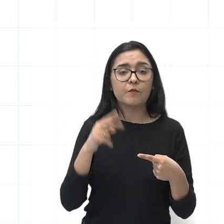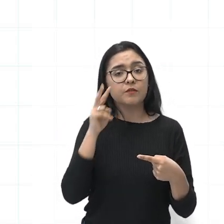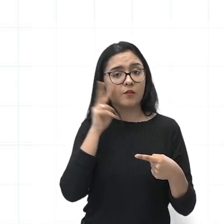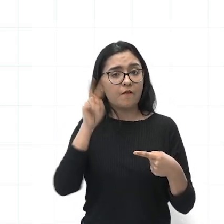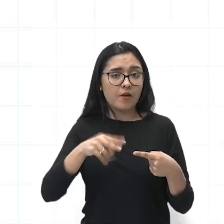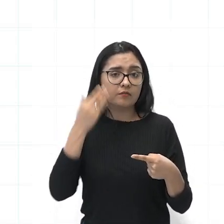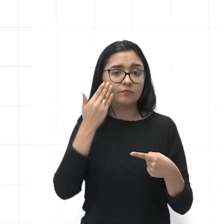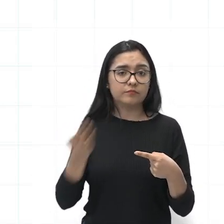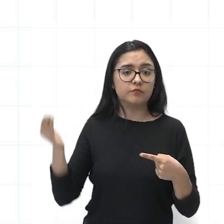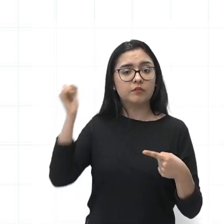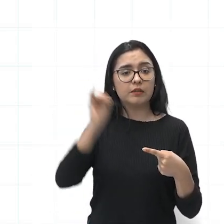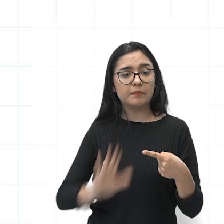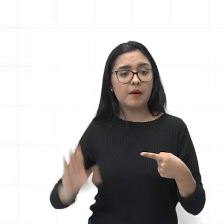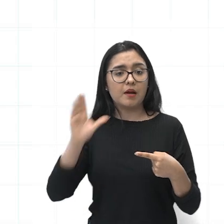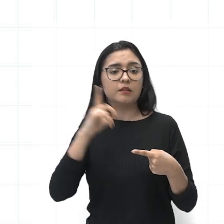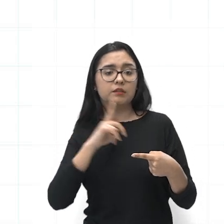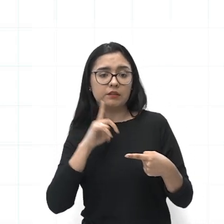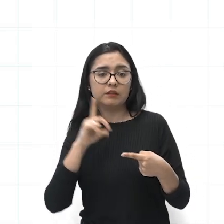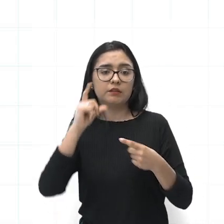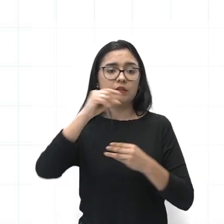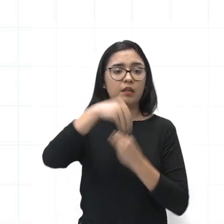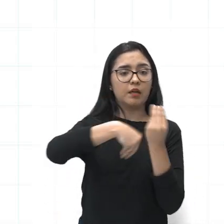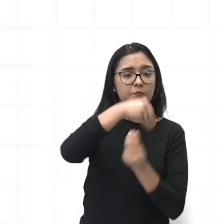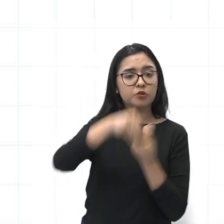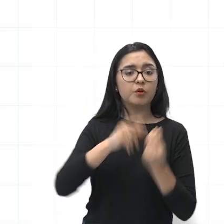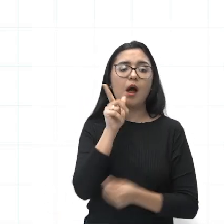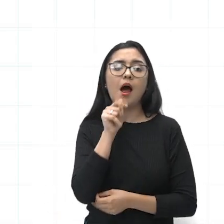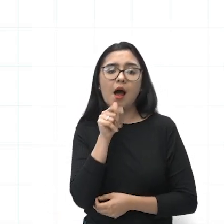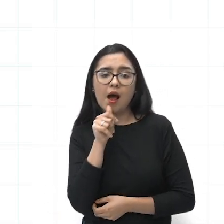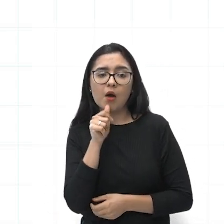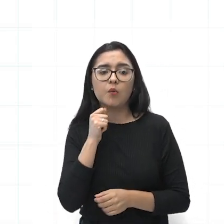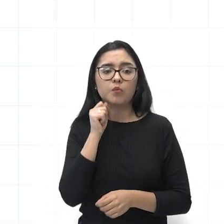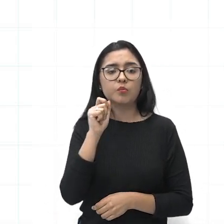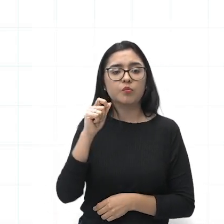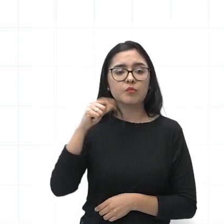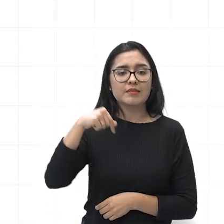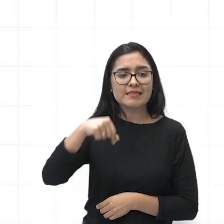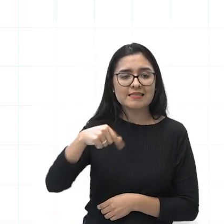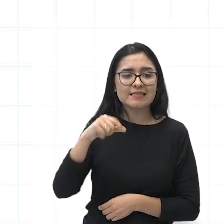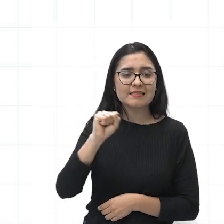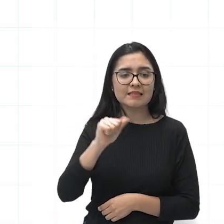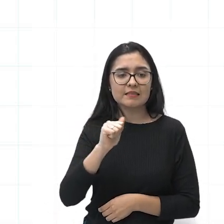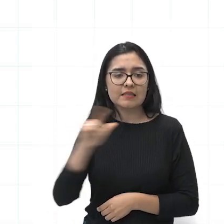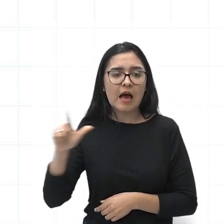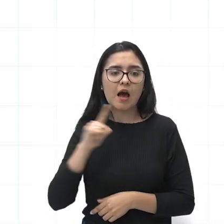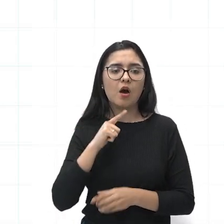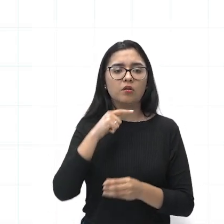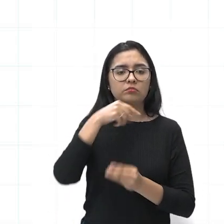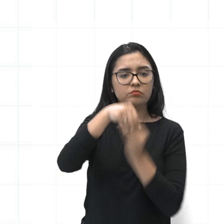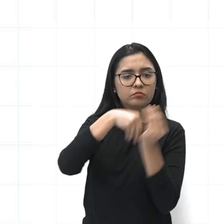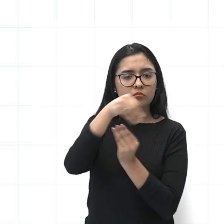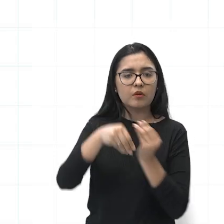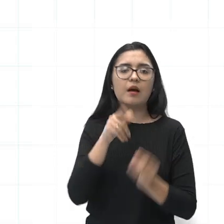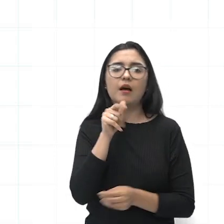está vendo aí, uma mistura de água com sal, açúcar.